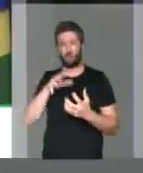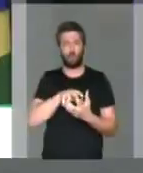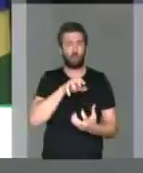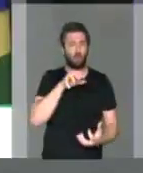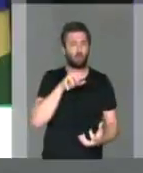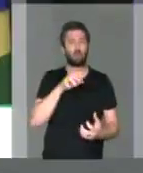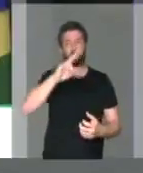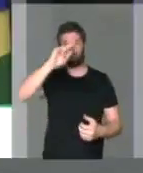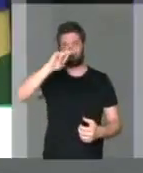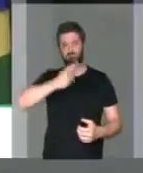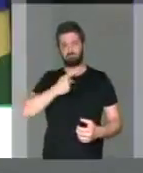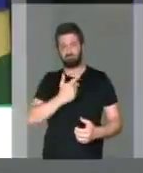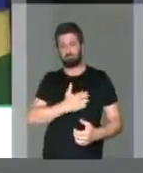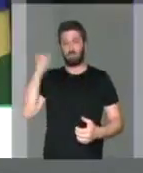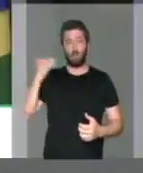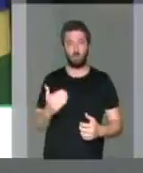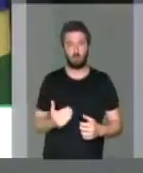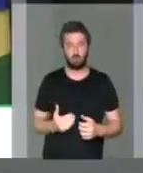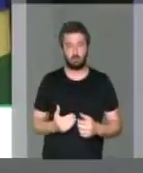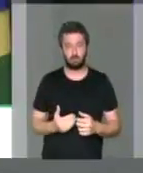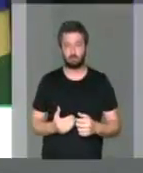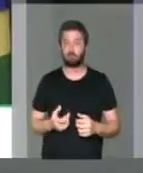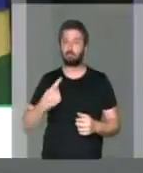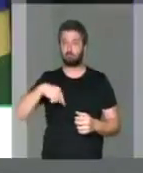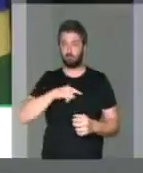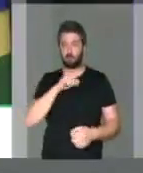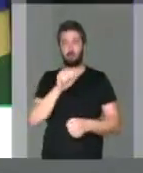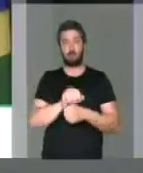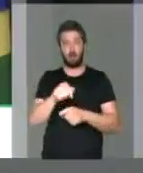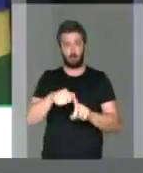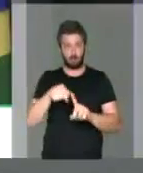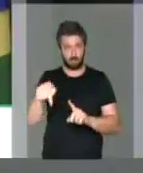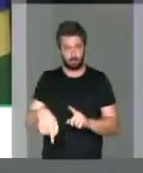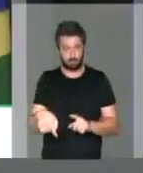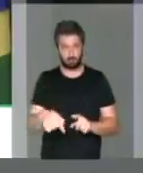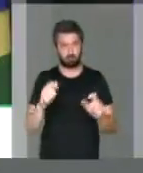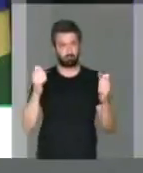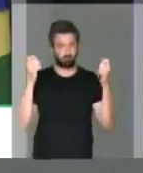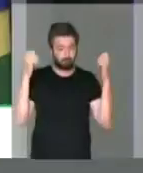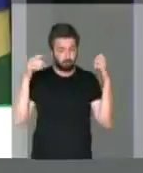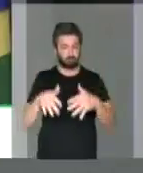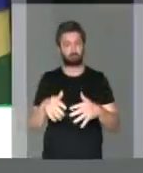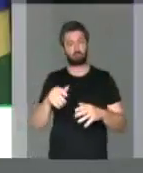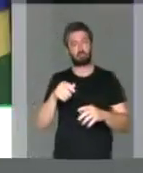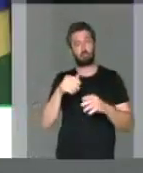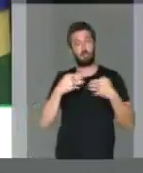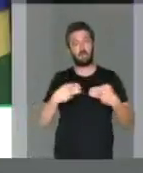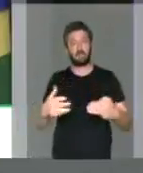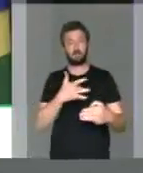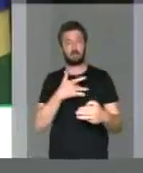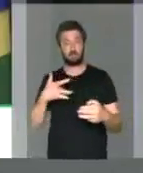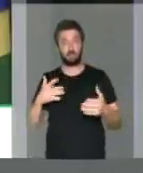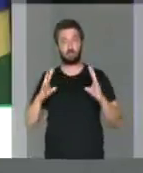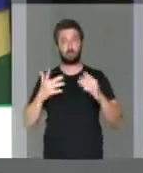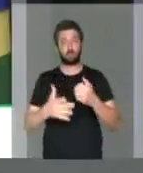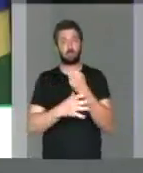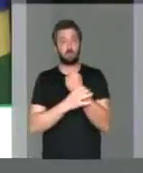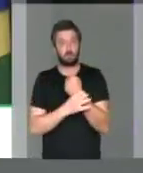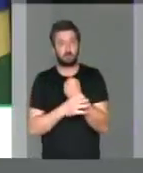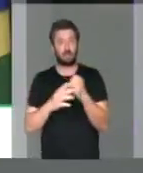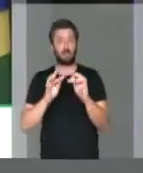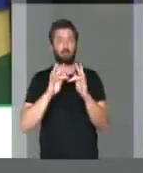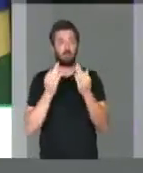cometer suicídio. Nós temos que parar este mês, chamar a atenção do Ministério da Saúde, na nossa Comissão de Seguridade,